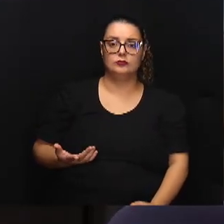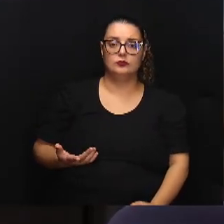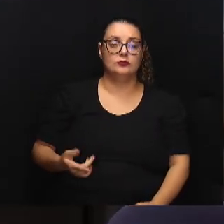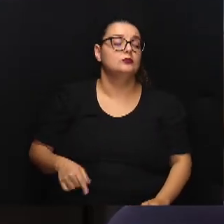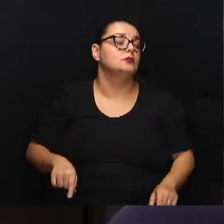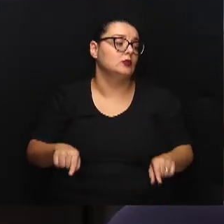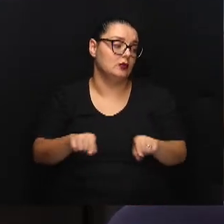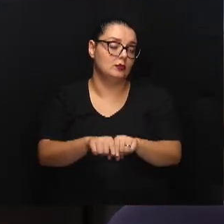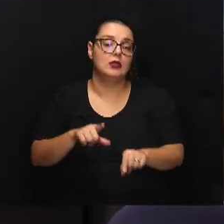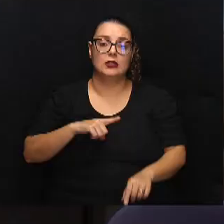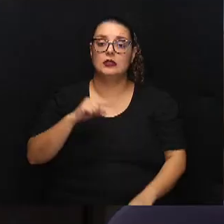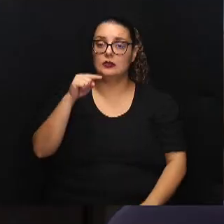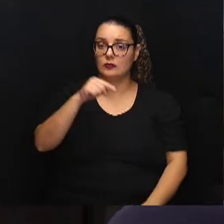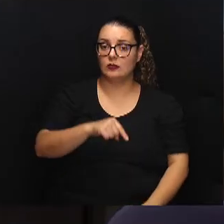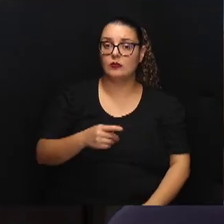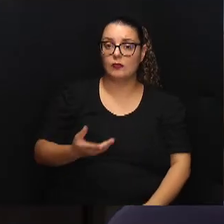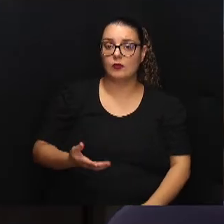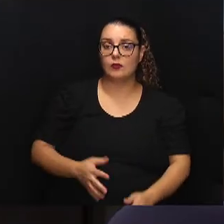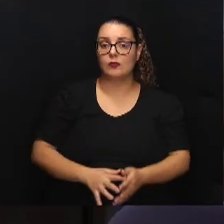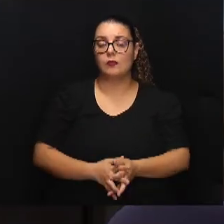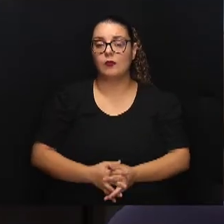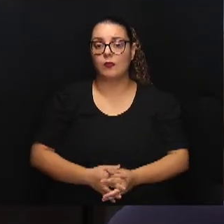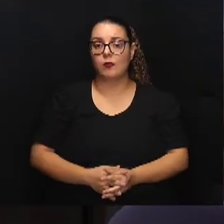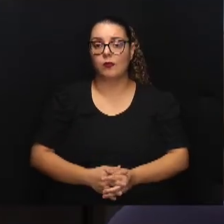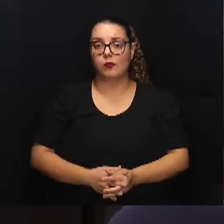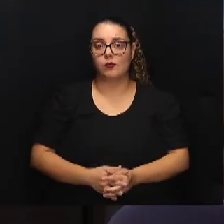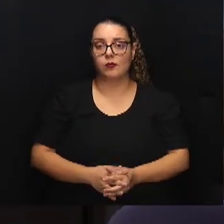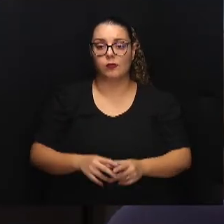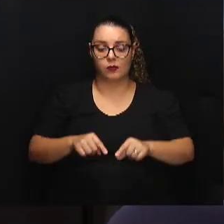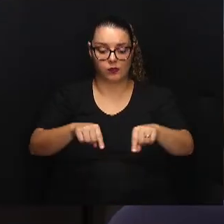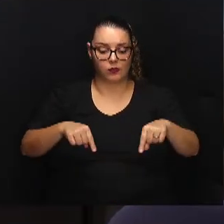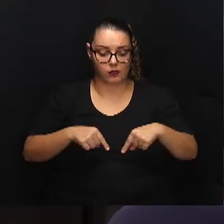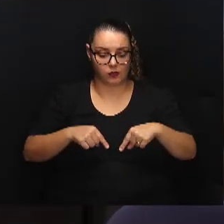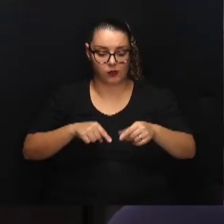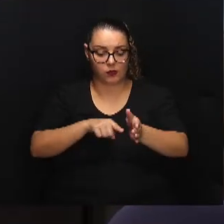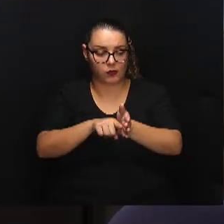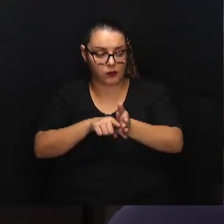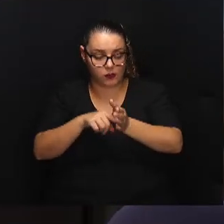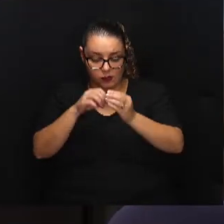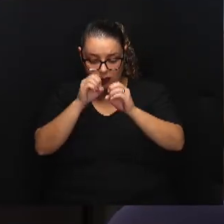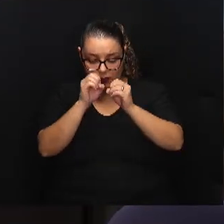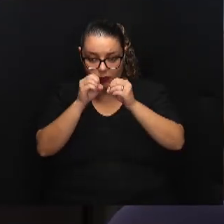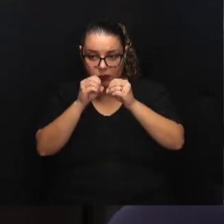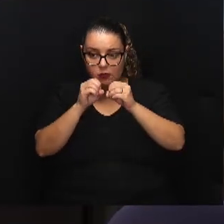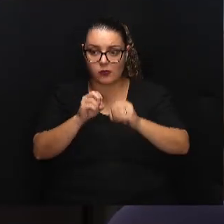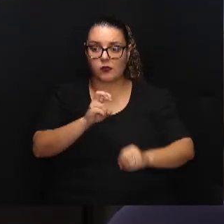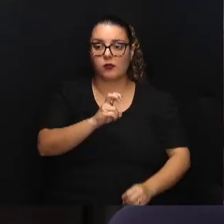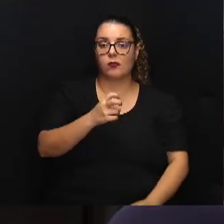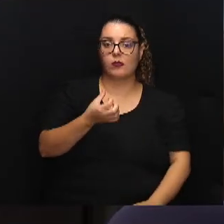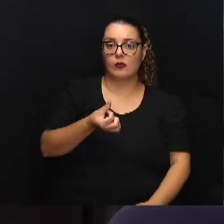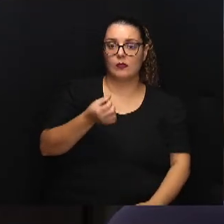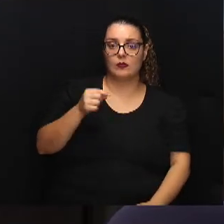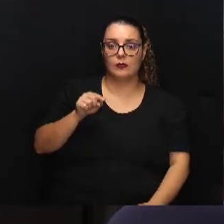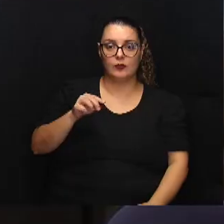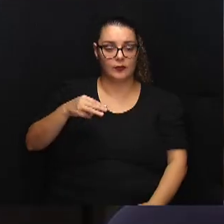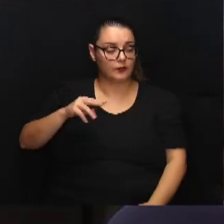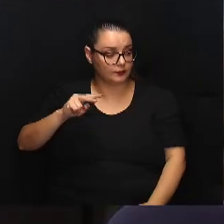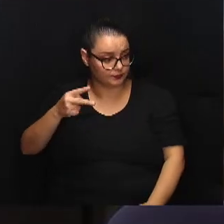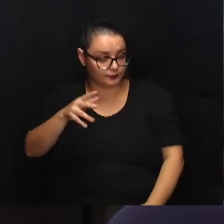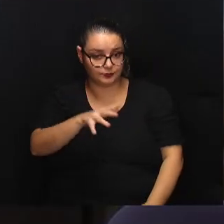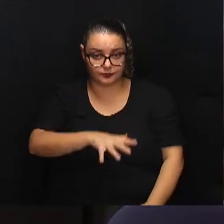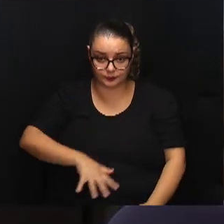também tem ali um laboratório de pesquisa, 56 mil metros quadrados de